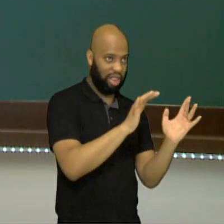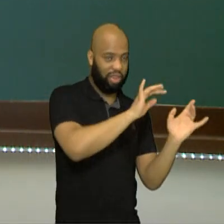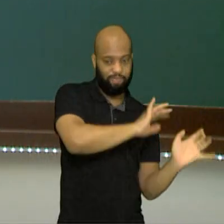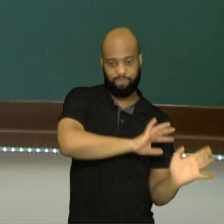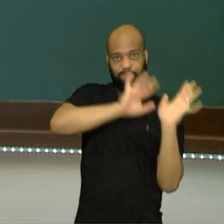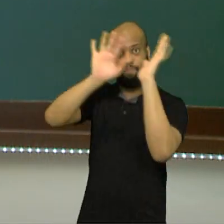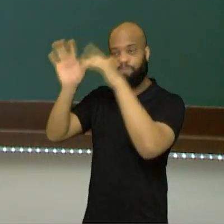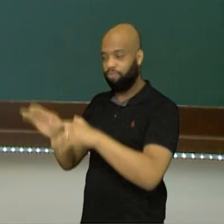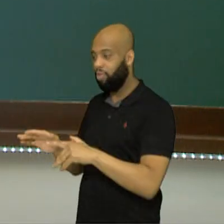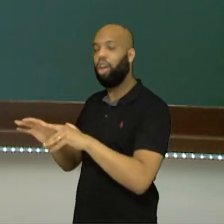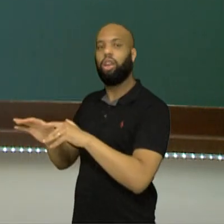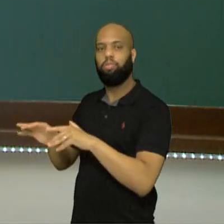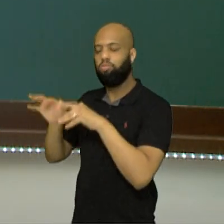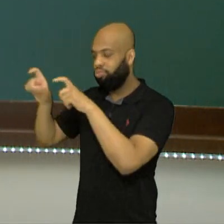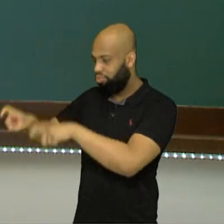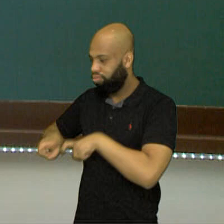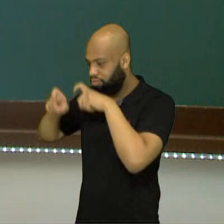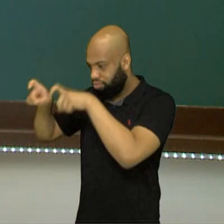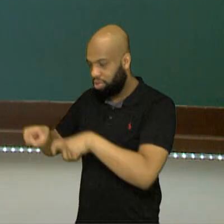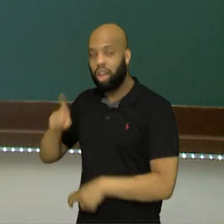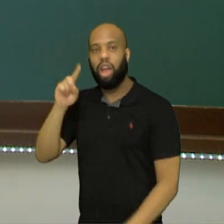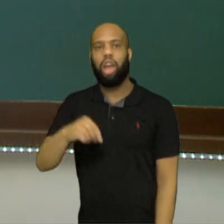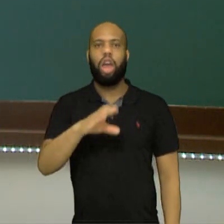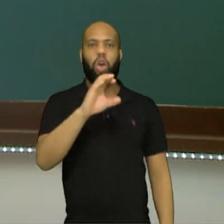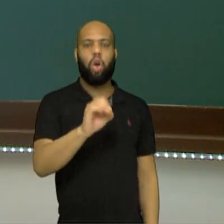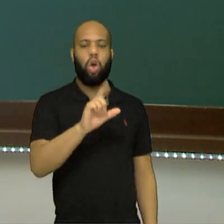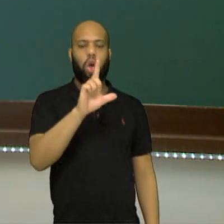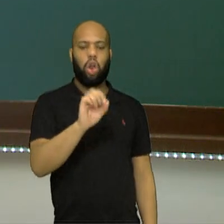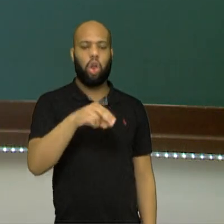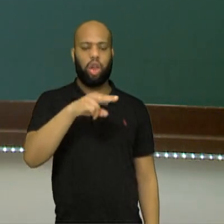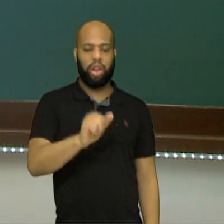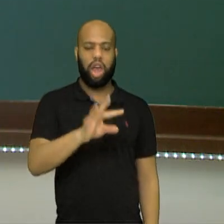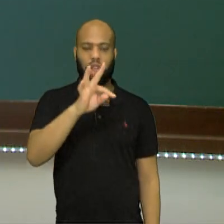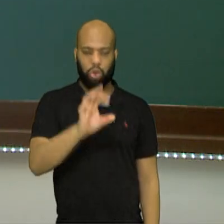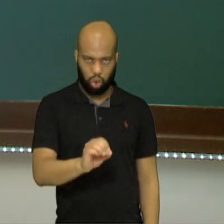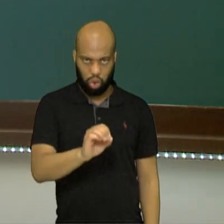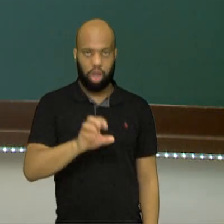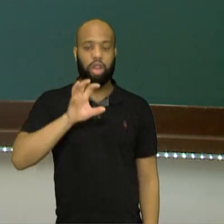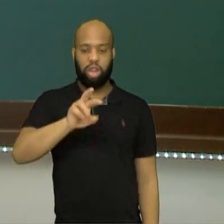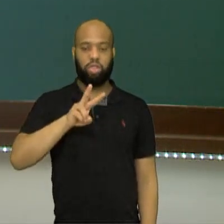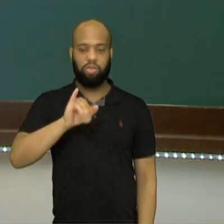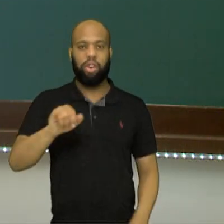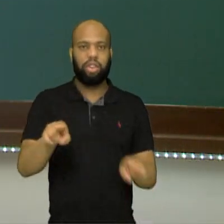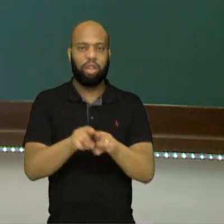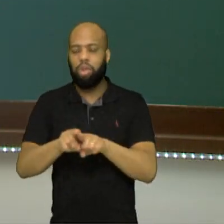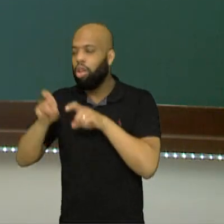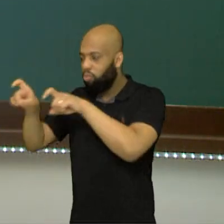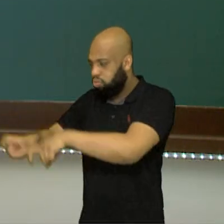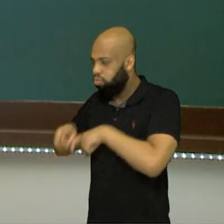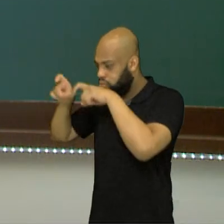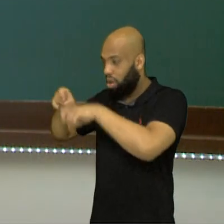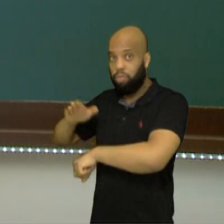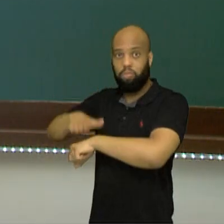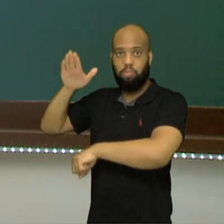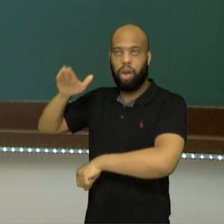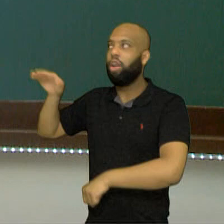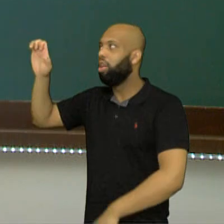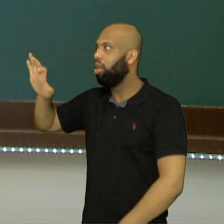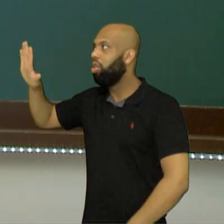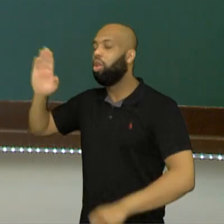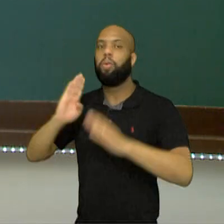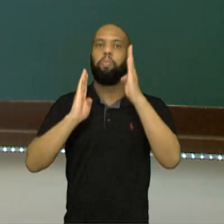na forma de colonato, pessoal, que também vai dar origem, vai ajudar a contribuir para essa ruralização da Europa.